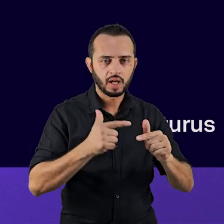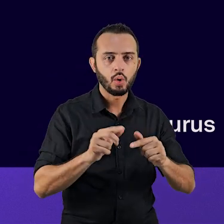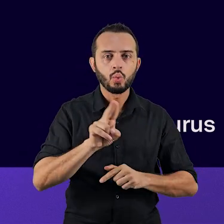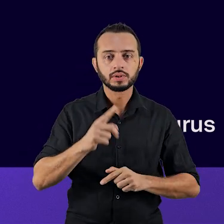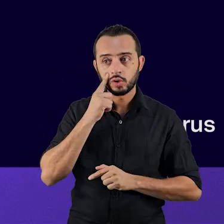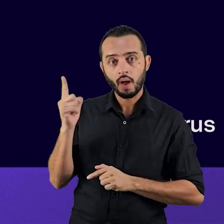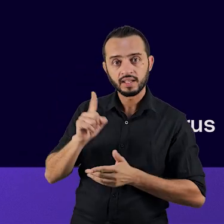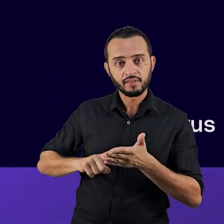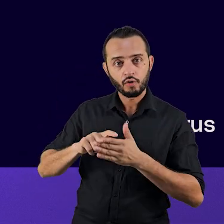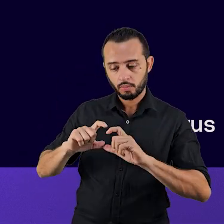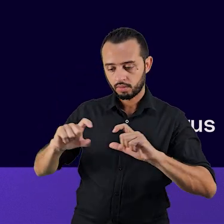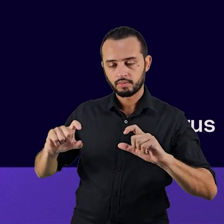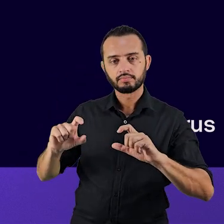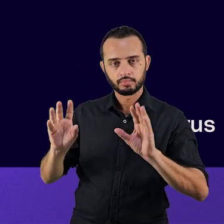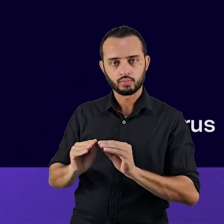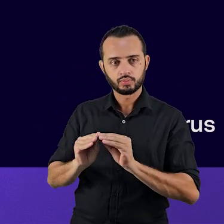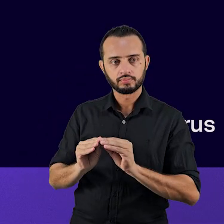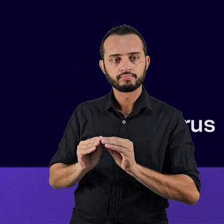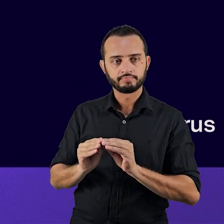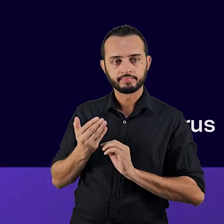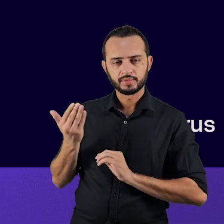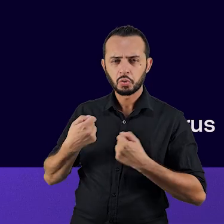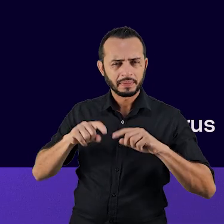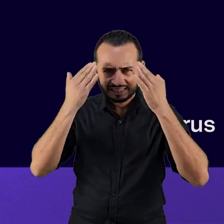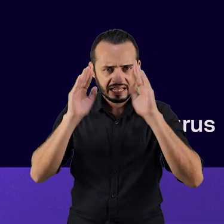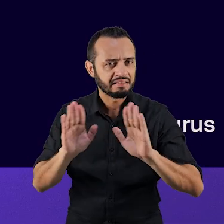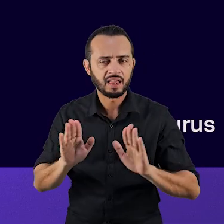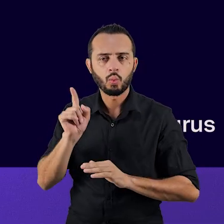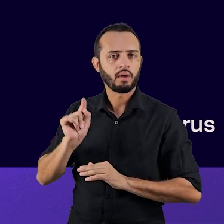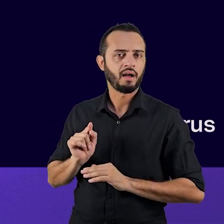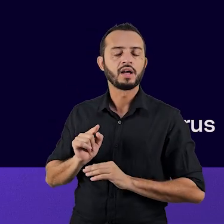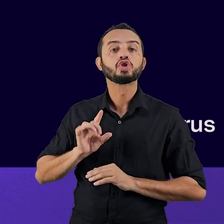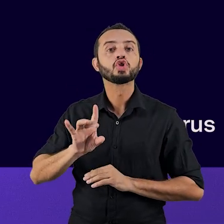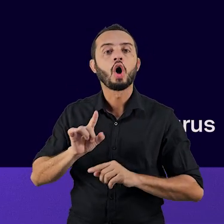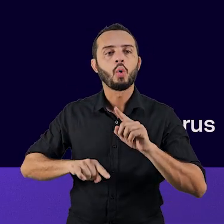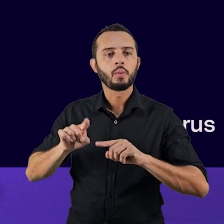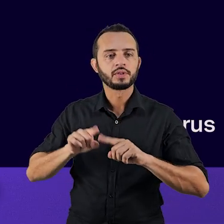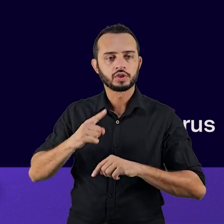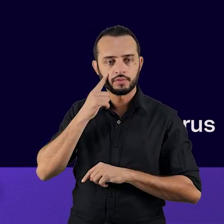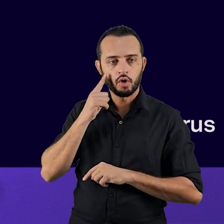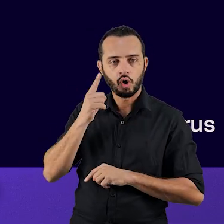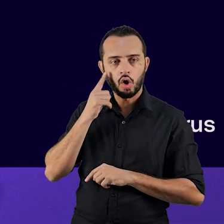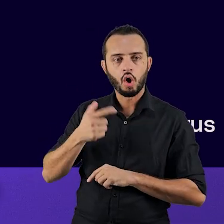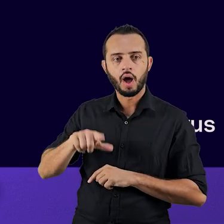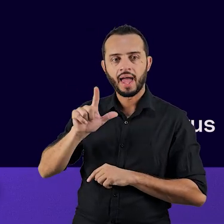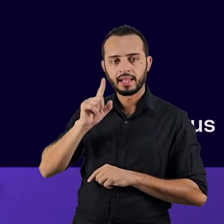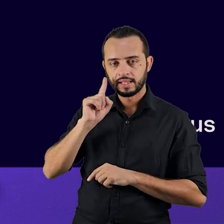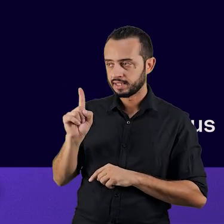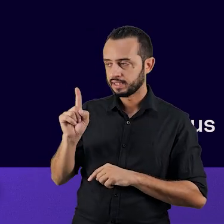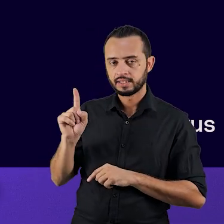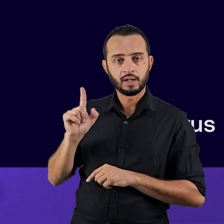essa expressão. Tá? Não precisa entender o que ela é, só precisa entender que aquele objeto L, que nós chamamos de